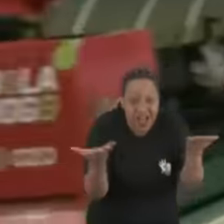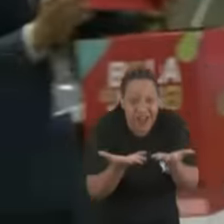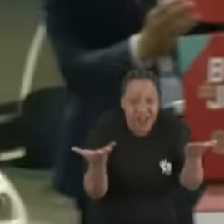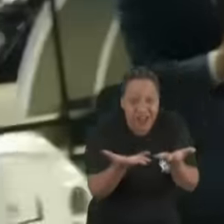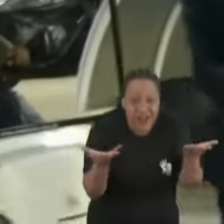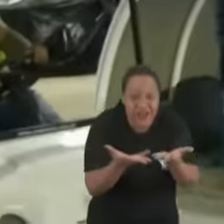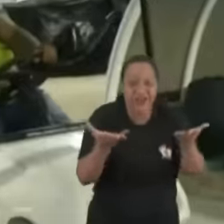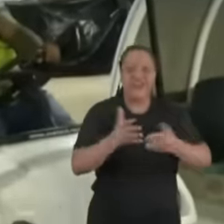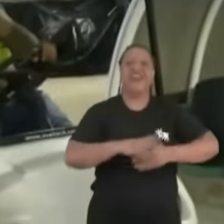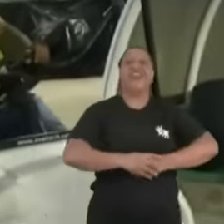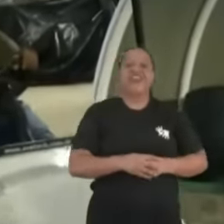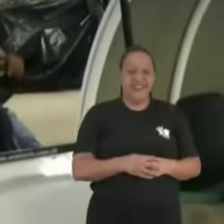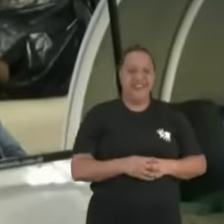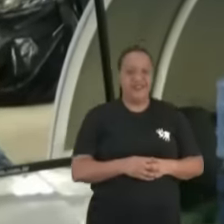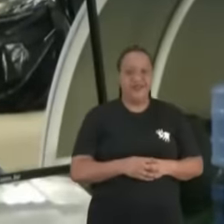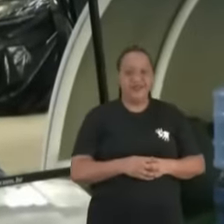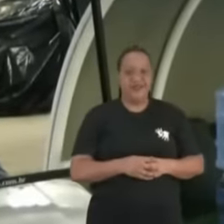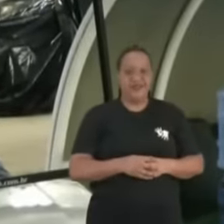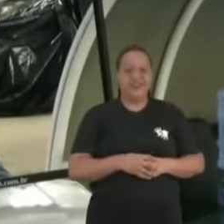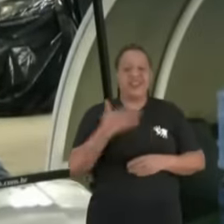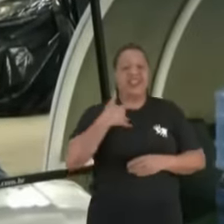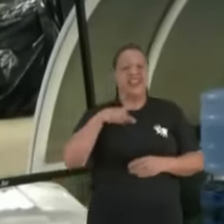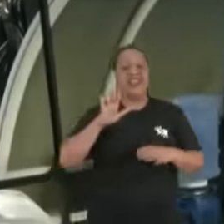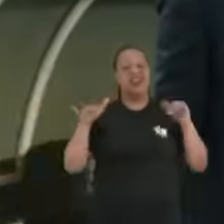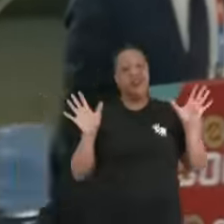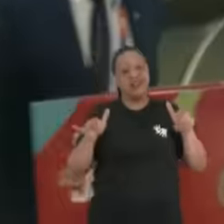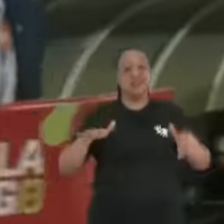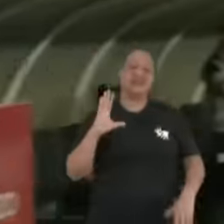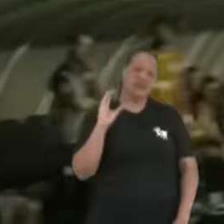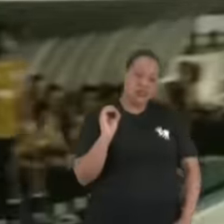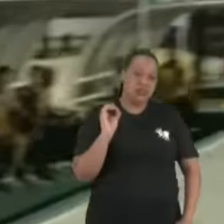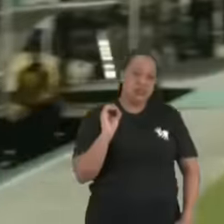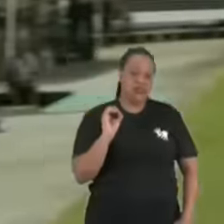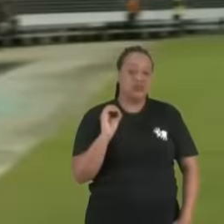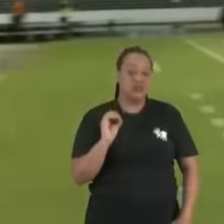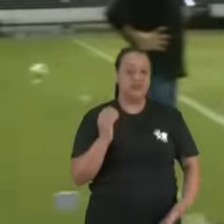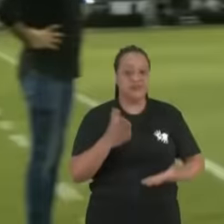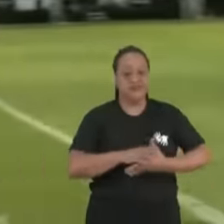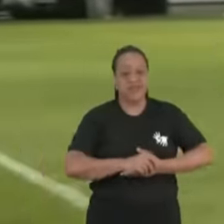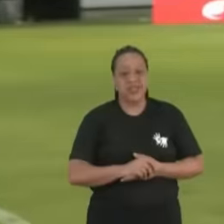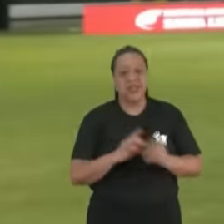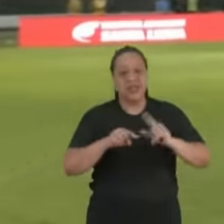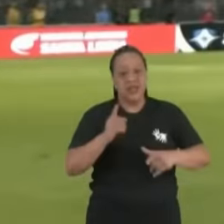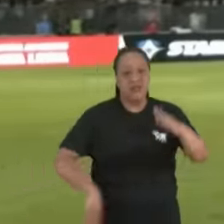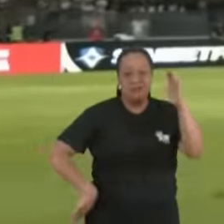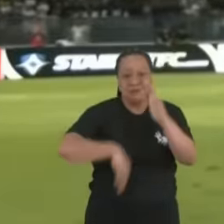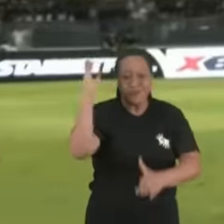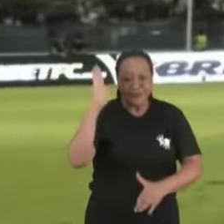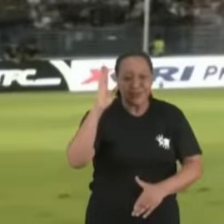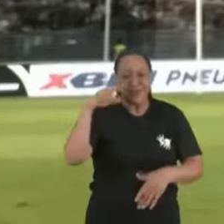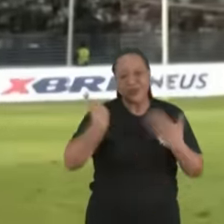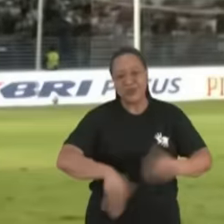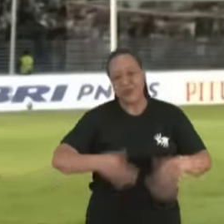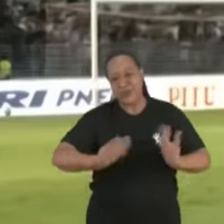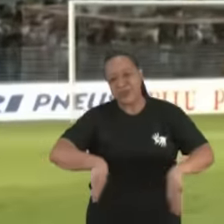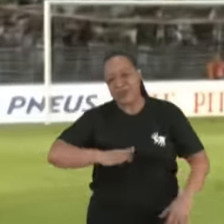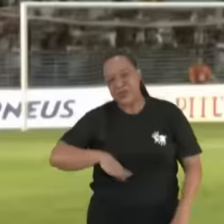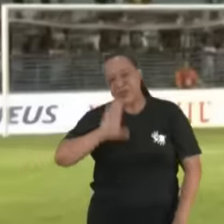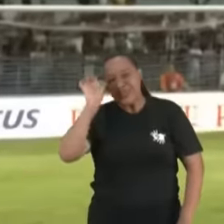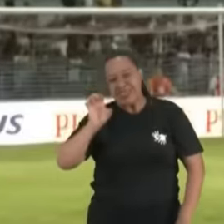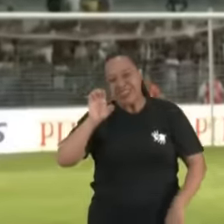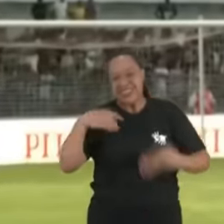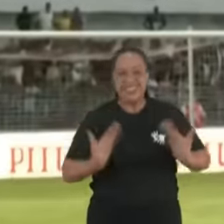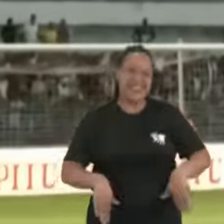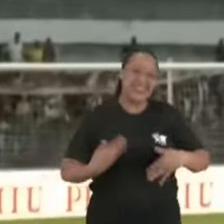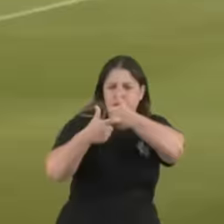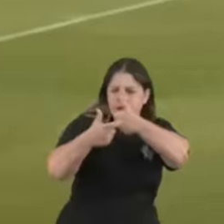1, Asa 0. O improvável Alberto Oliveira de canhota para um destro? É, eu diria